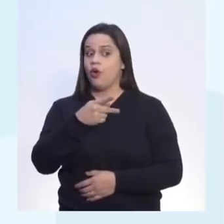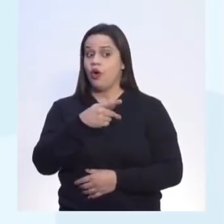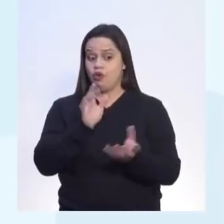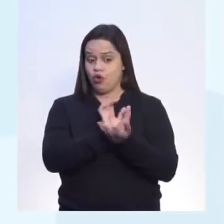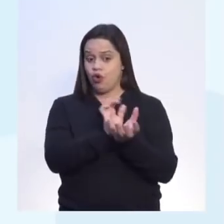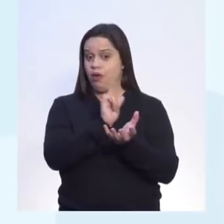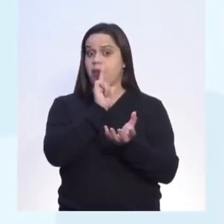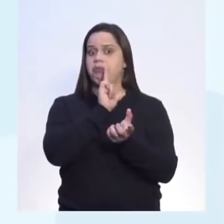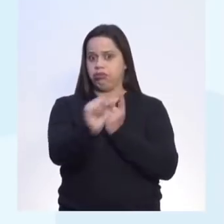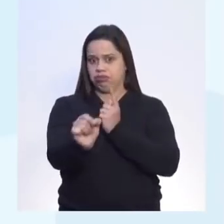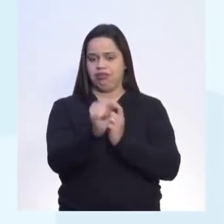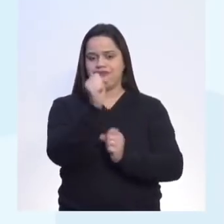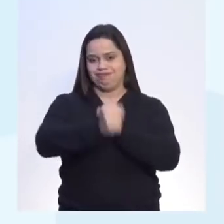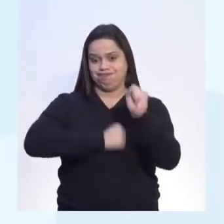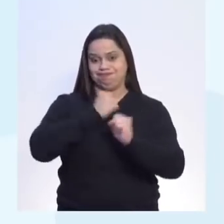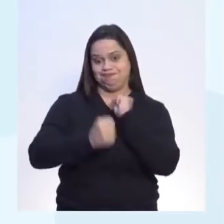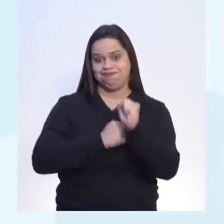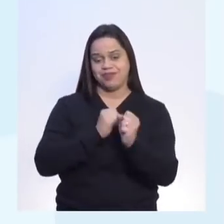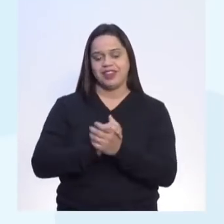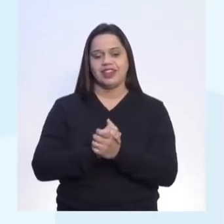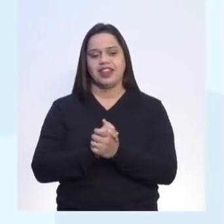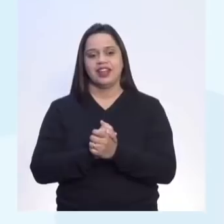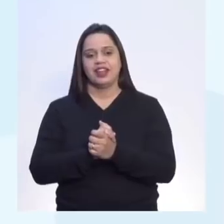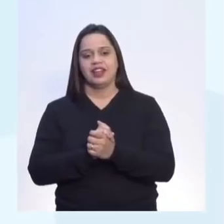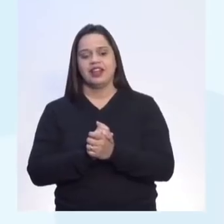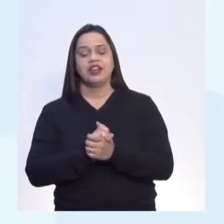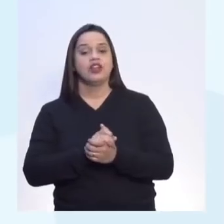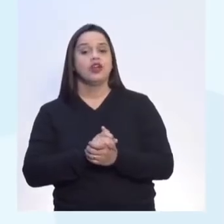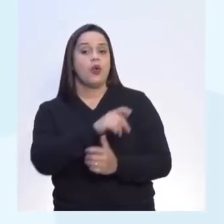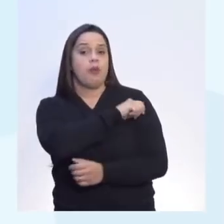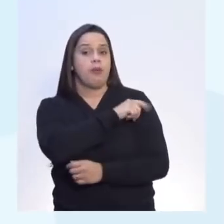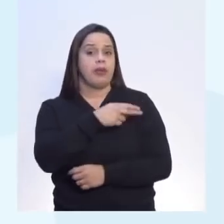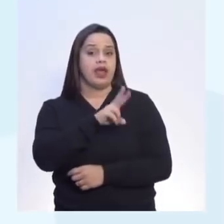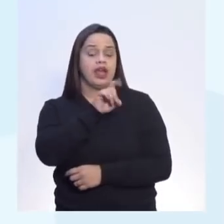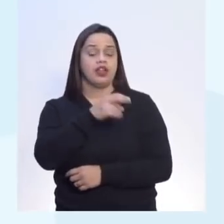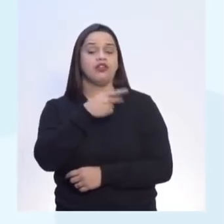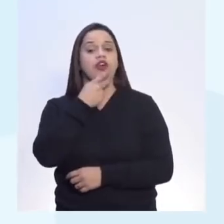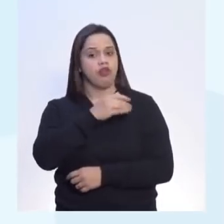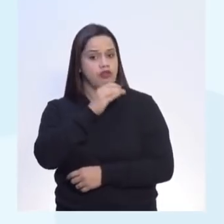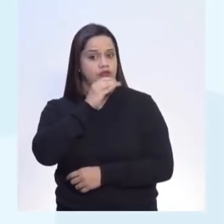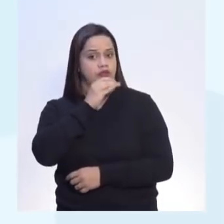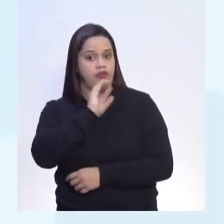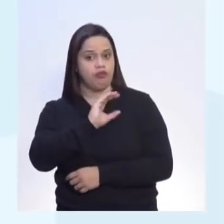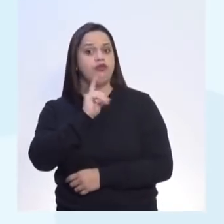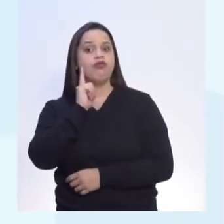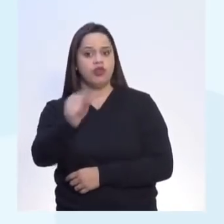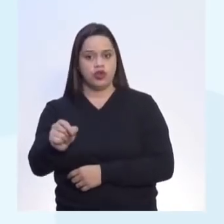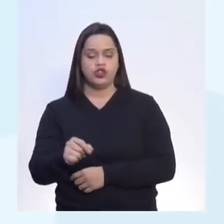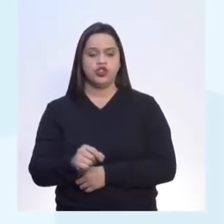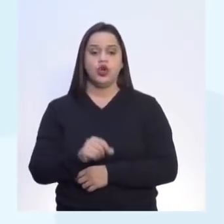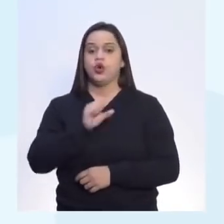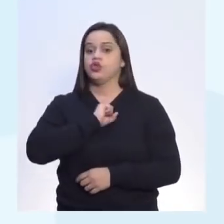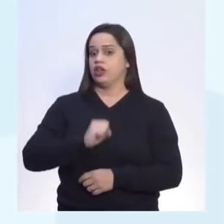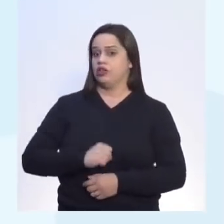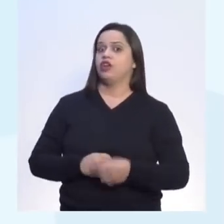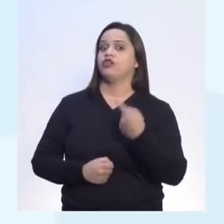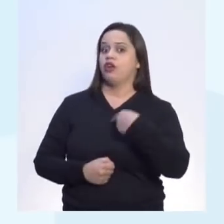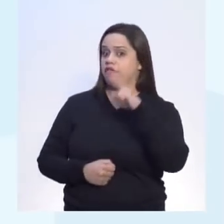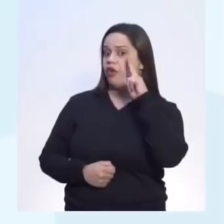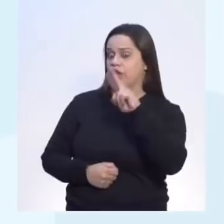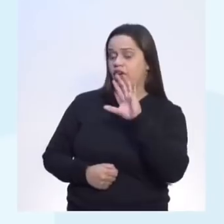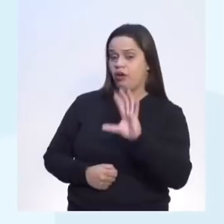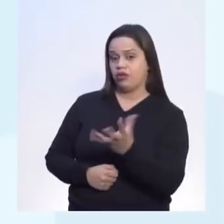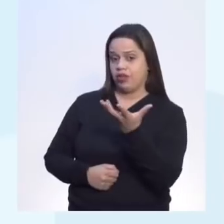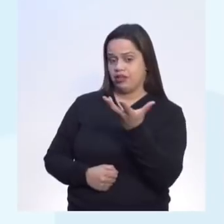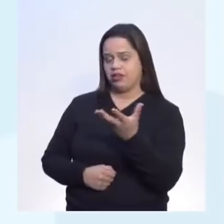correr. O Visconde fugiu, na opinião do Pedro. Os sacerdotes foram ver o que aconteceu. A história continua aí. Aí pro